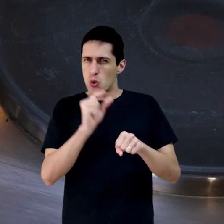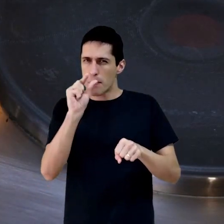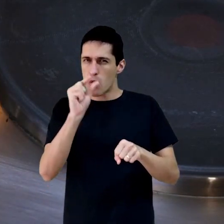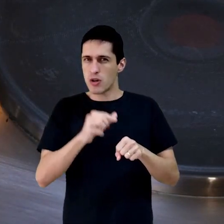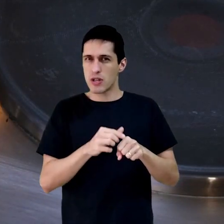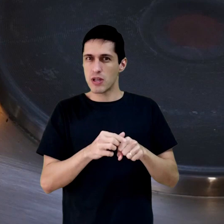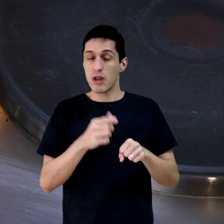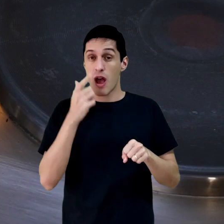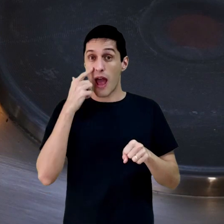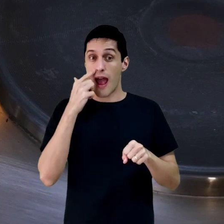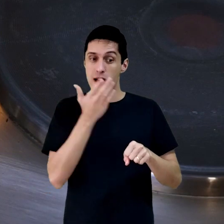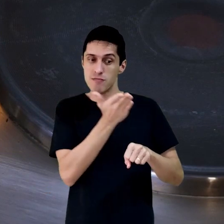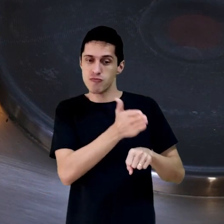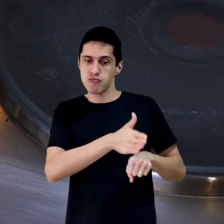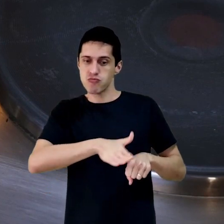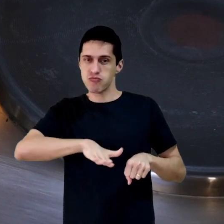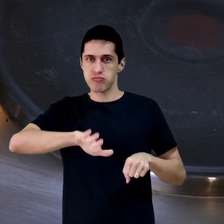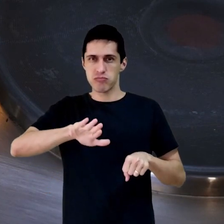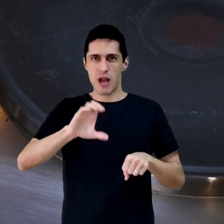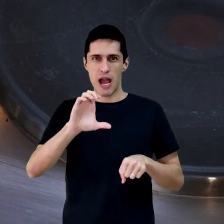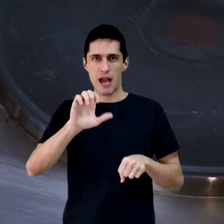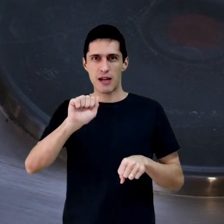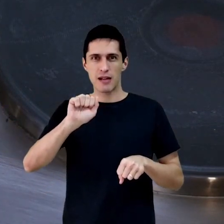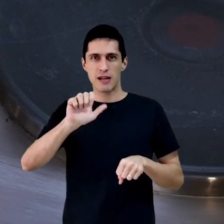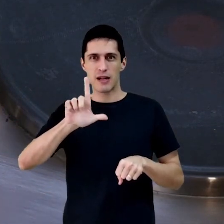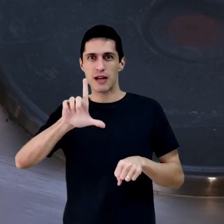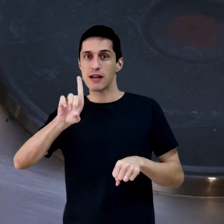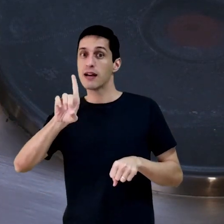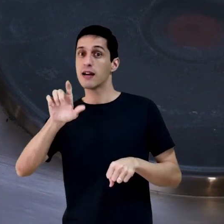querer fazer o ponto da calda.